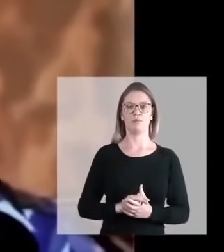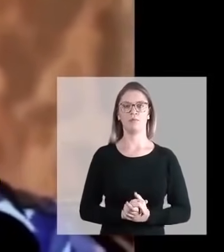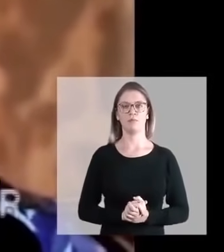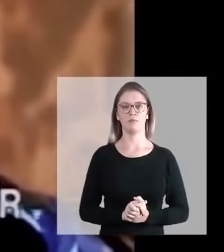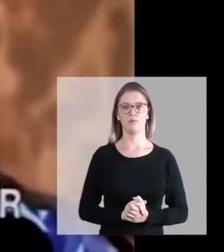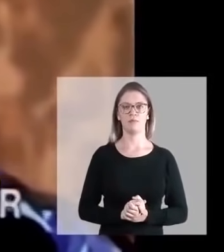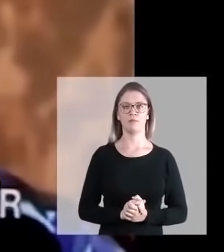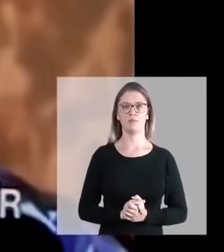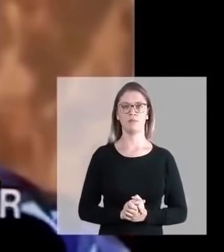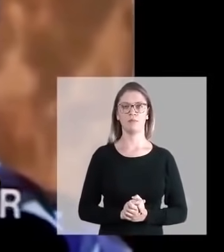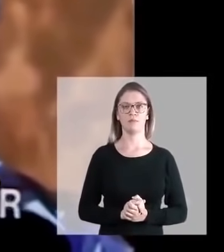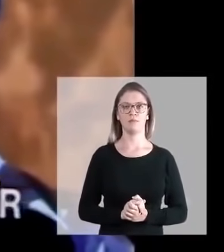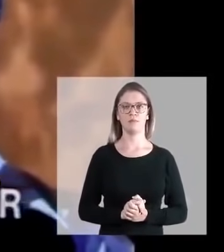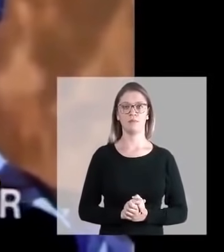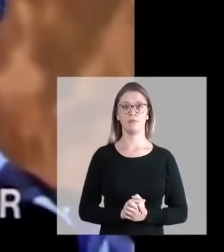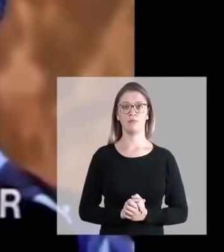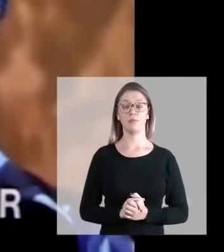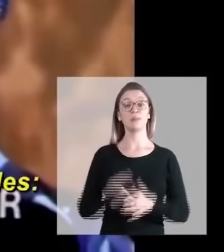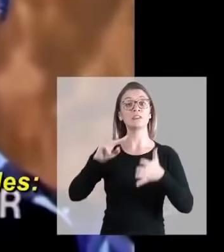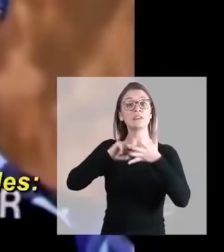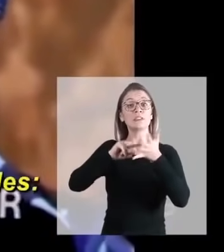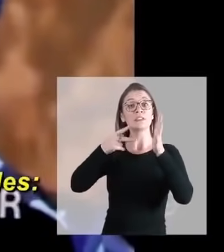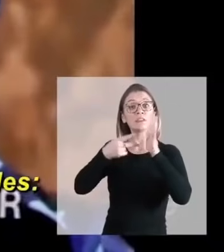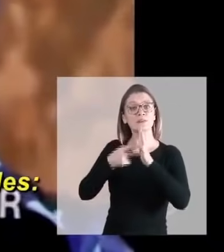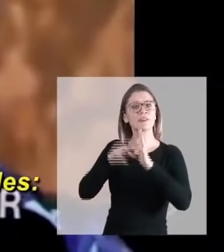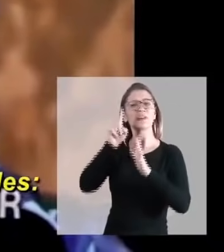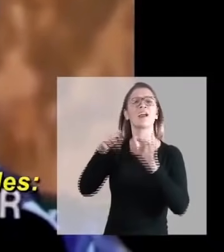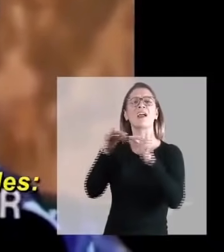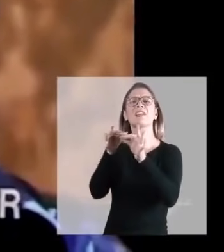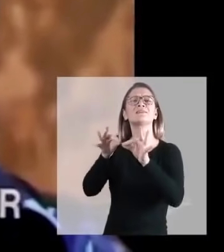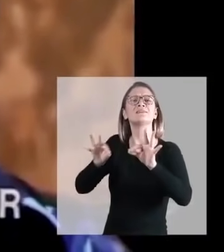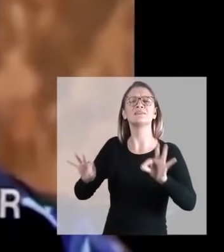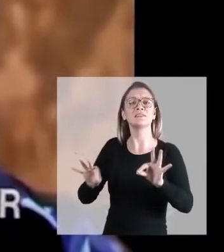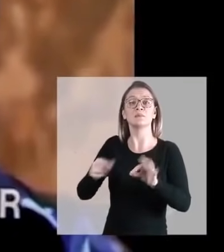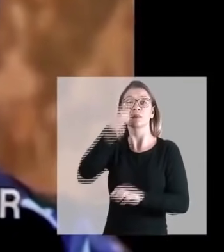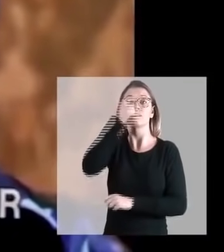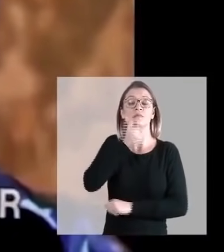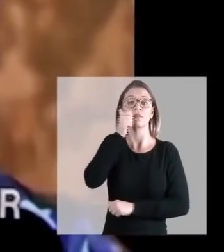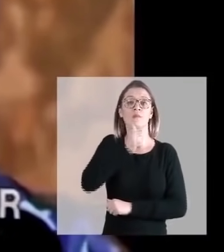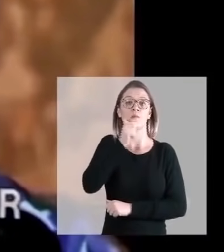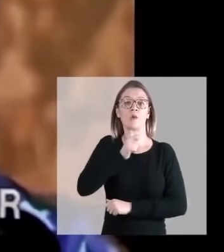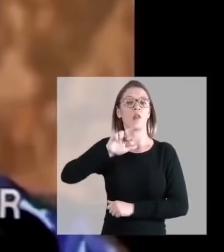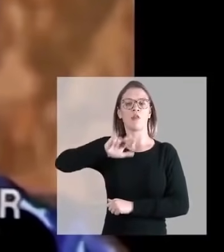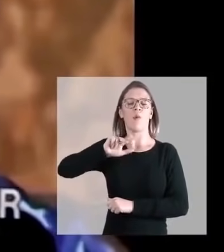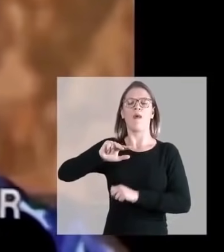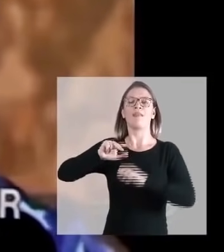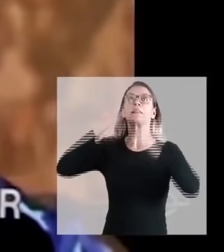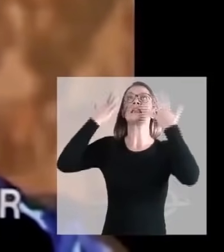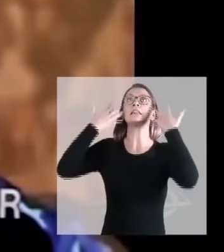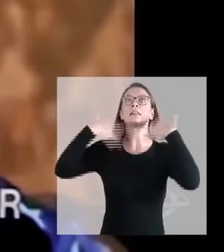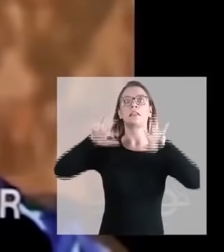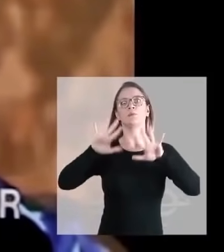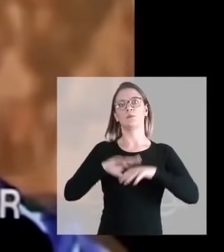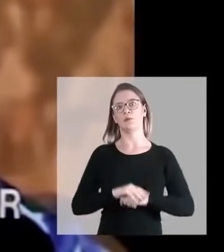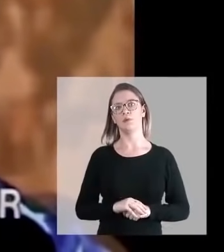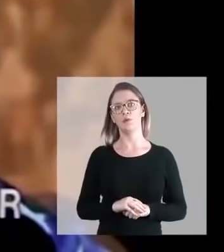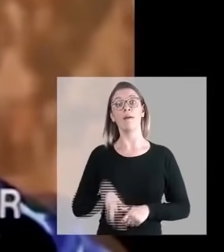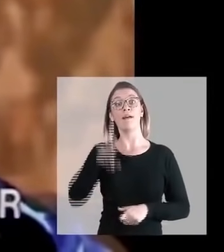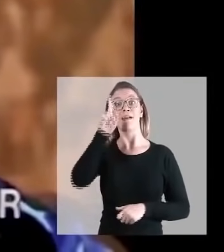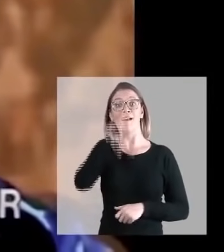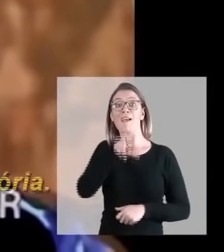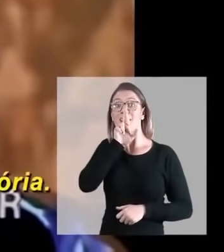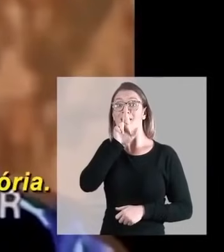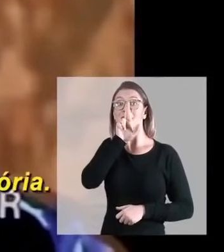résume l'ensemble de mes thèses. Et ce qu'elle signifie est très simple. C'est que être femme, ce n'est pas une donnée